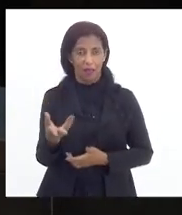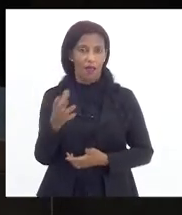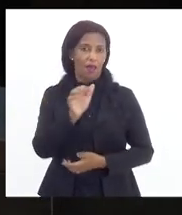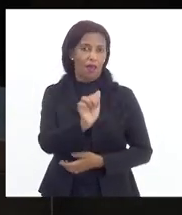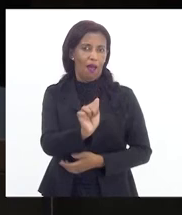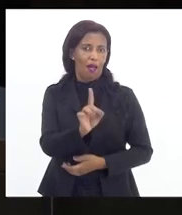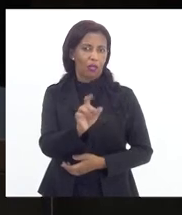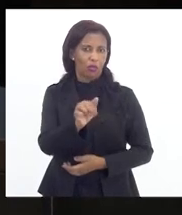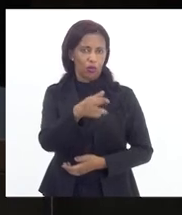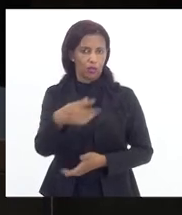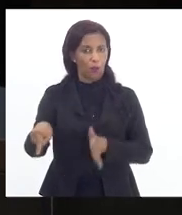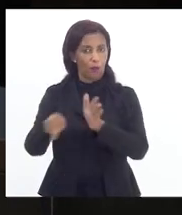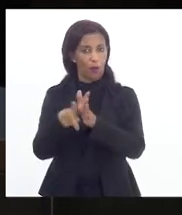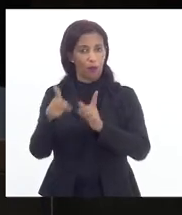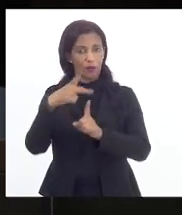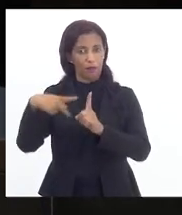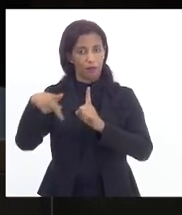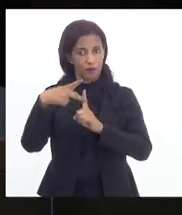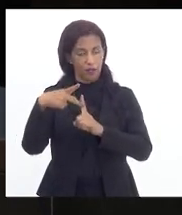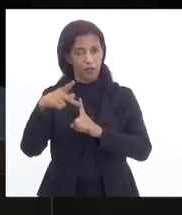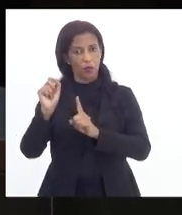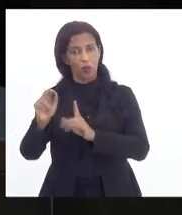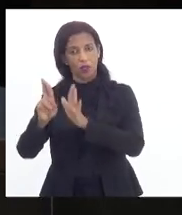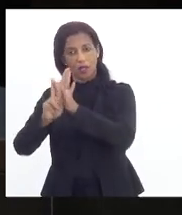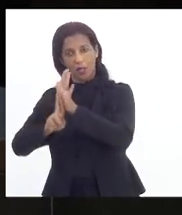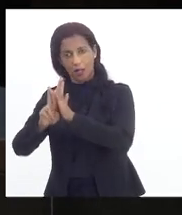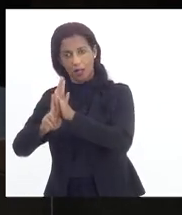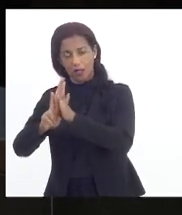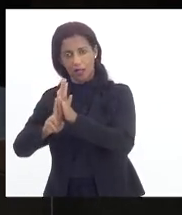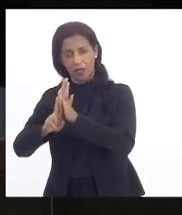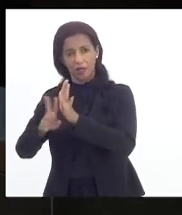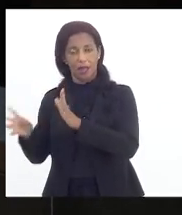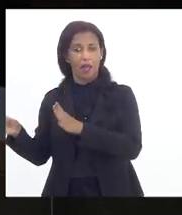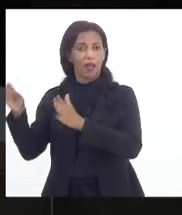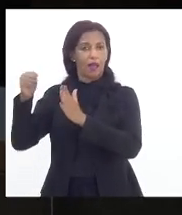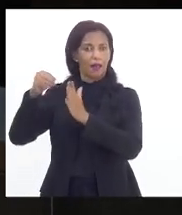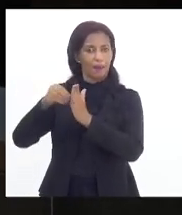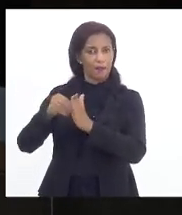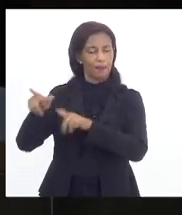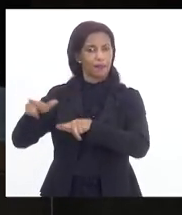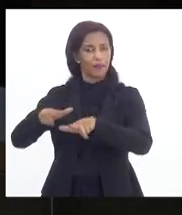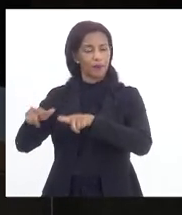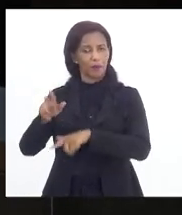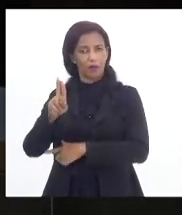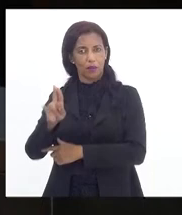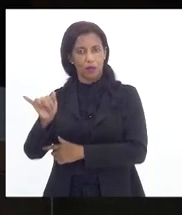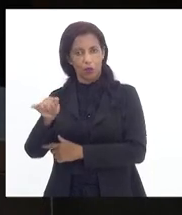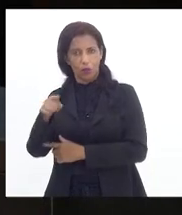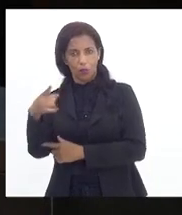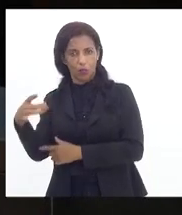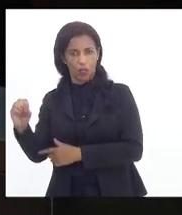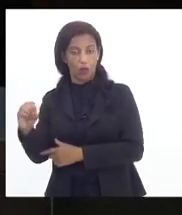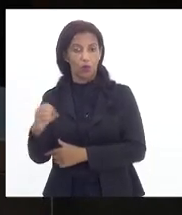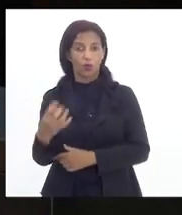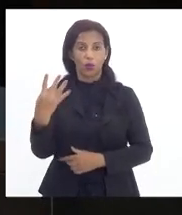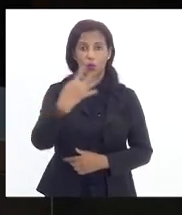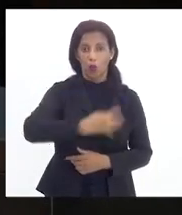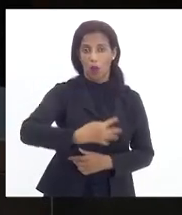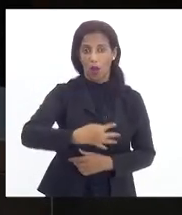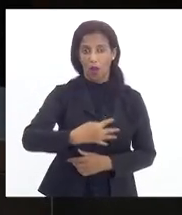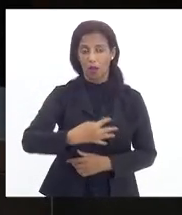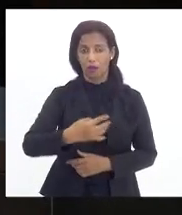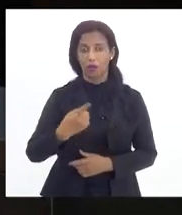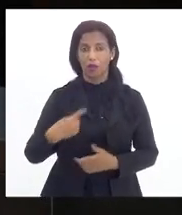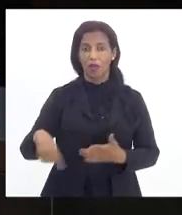do regime próprio de previdência no que couber das regras previdenciárias aplicados aplicar dos servidores da união e o quarto que a revisão